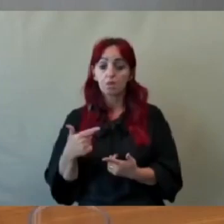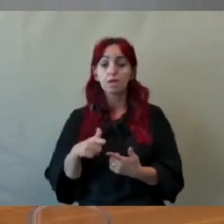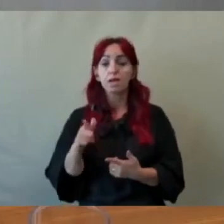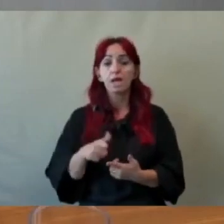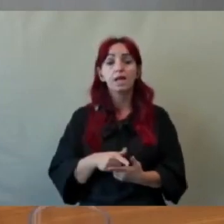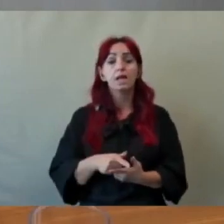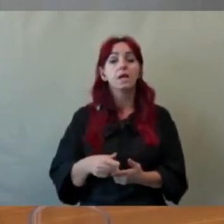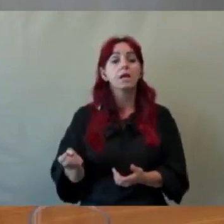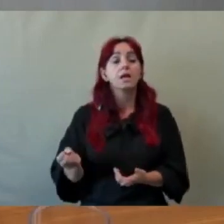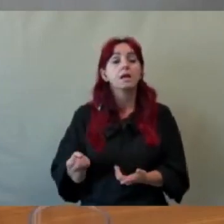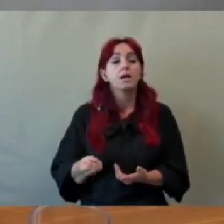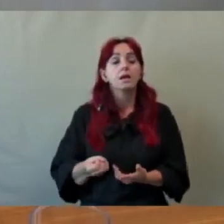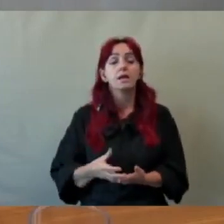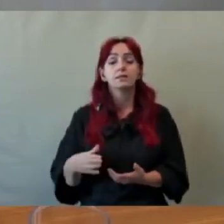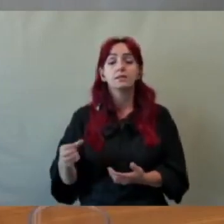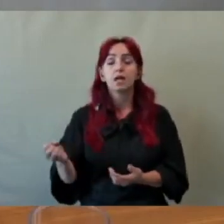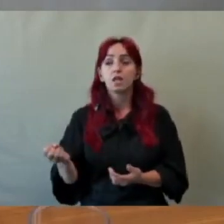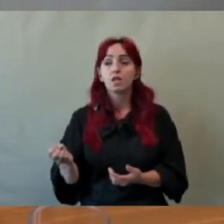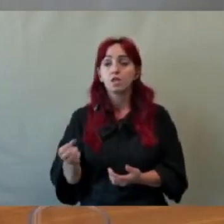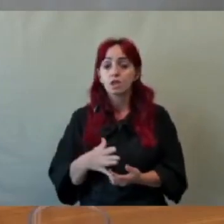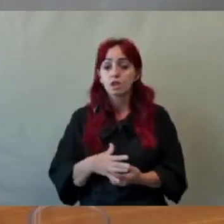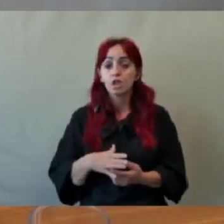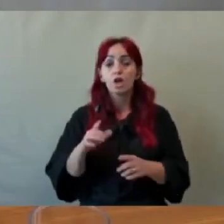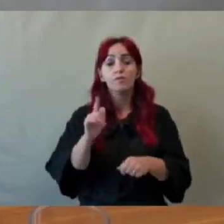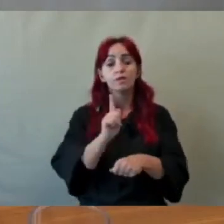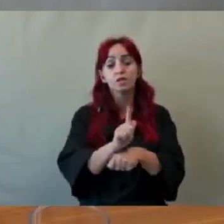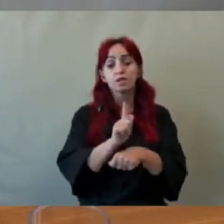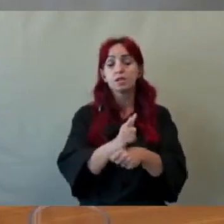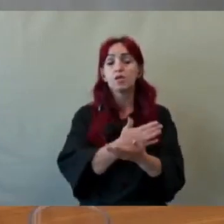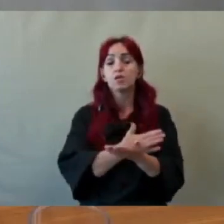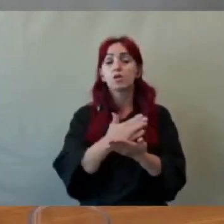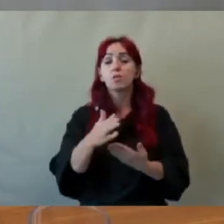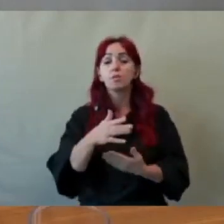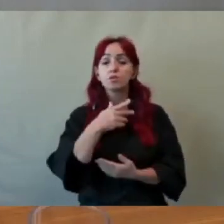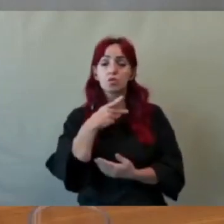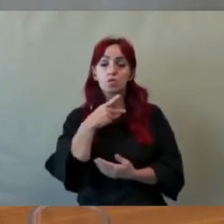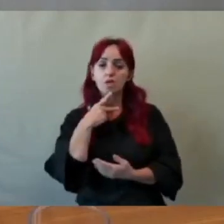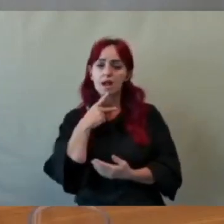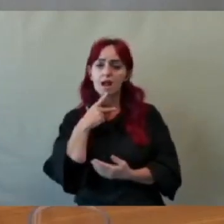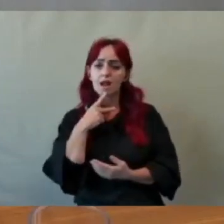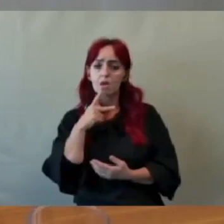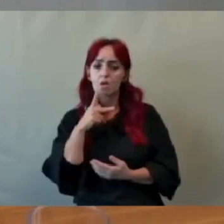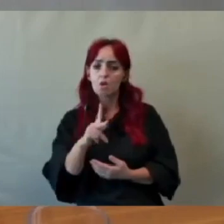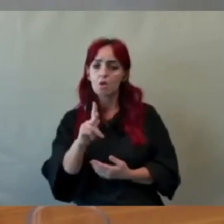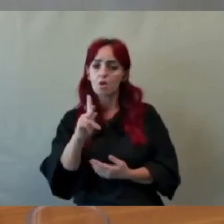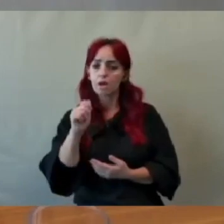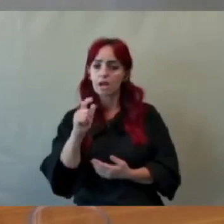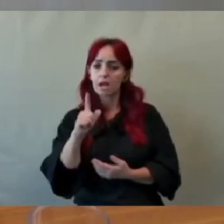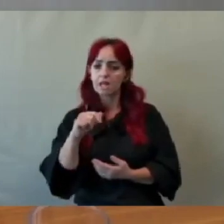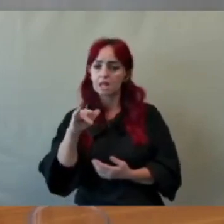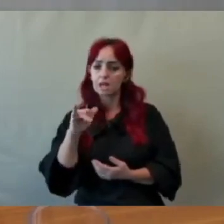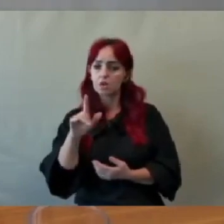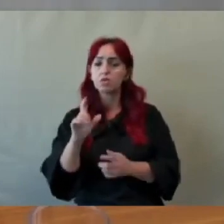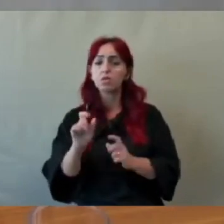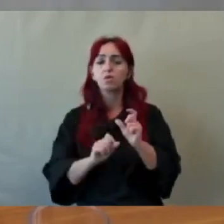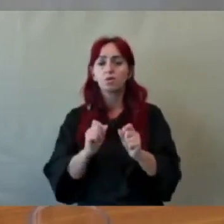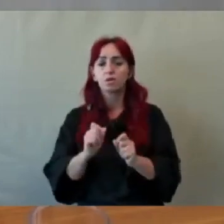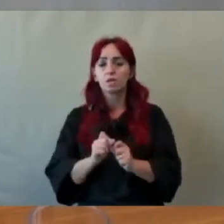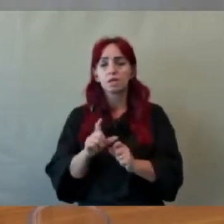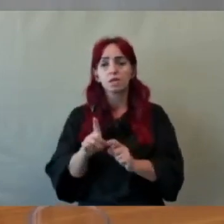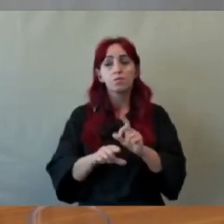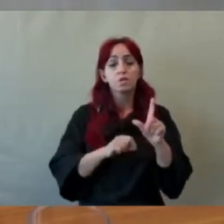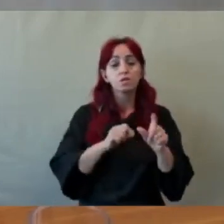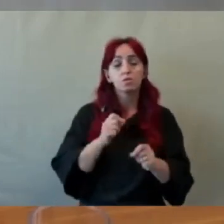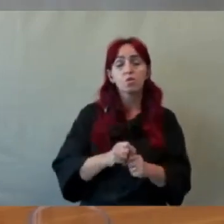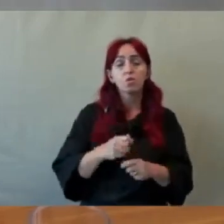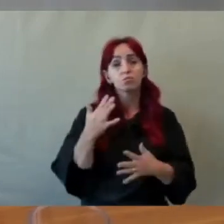gestão, né, que se inicia com Calil, foi uma gestão que fez algumas opções para nós muito